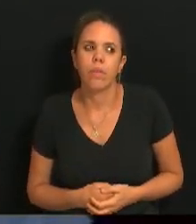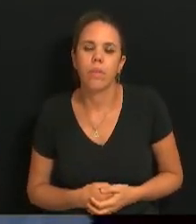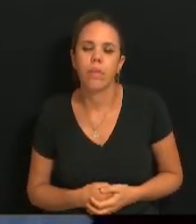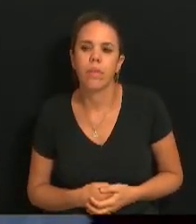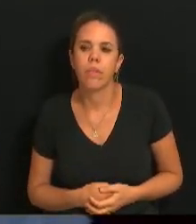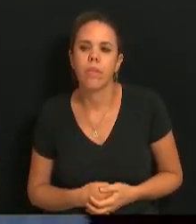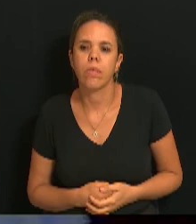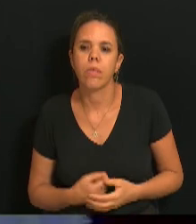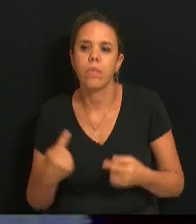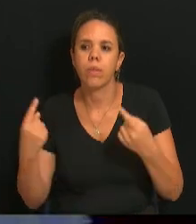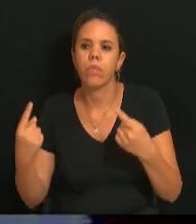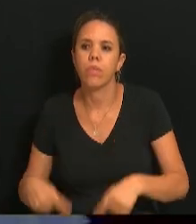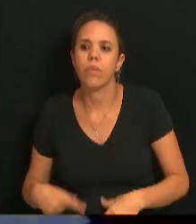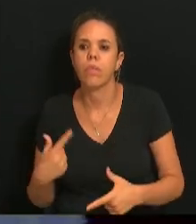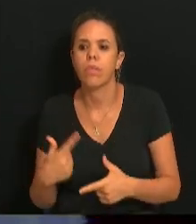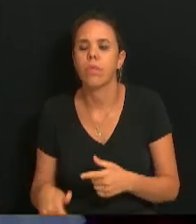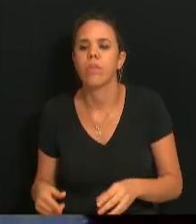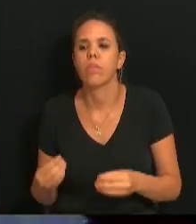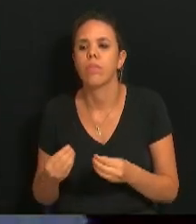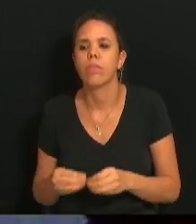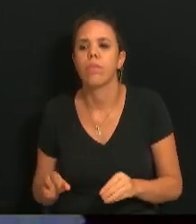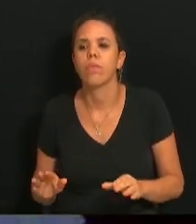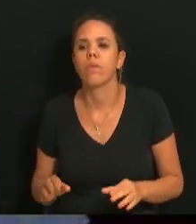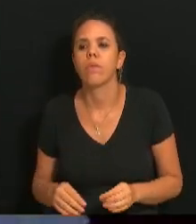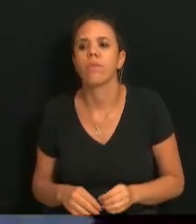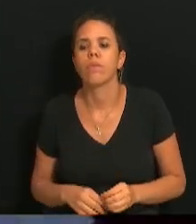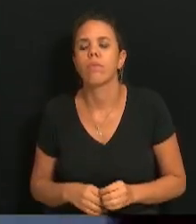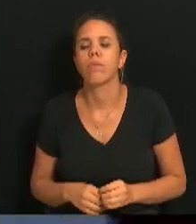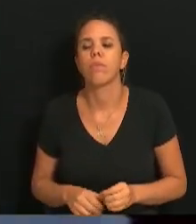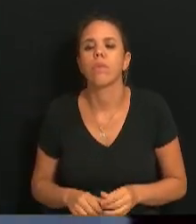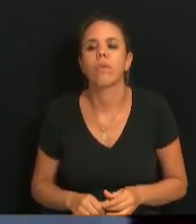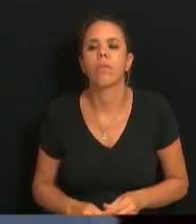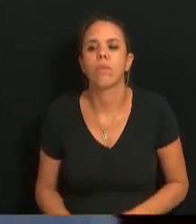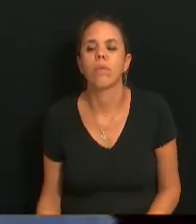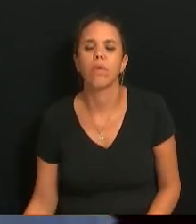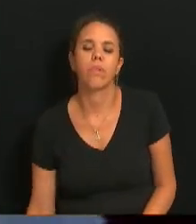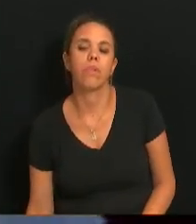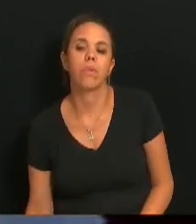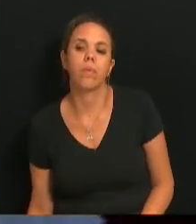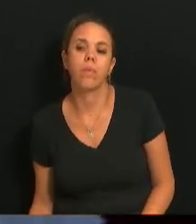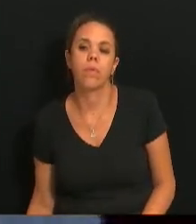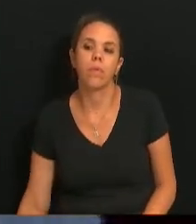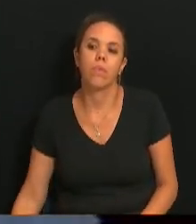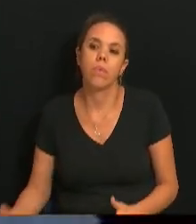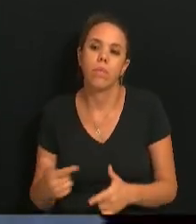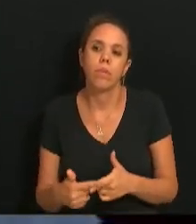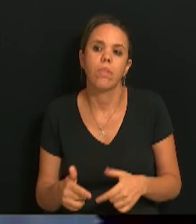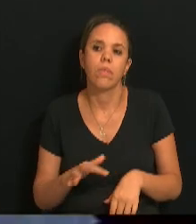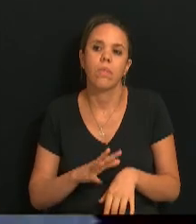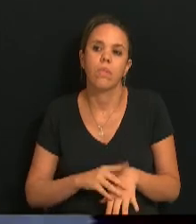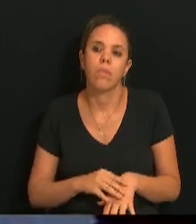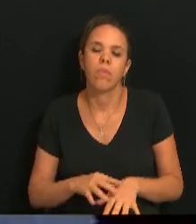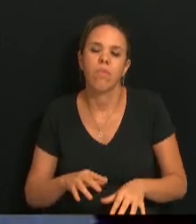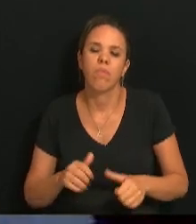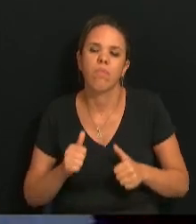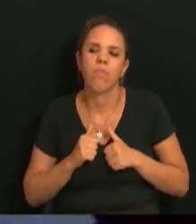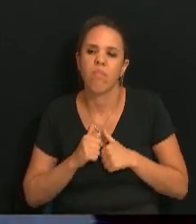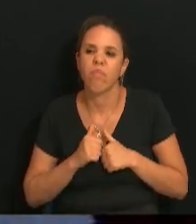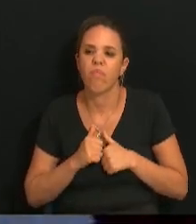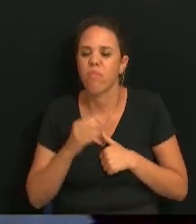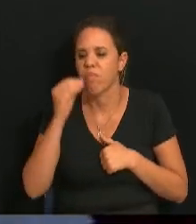contra esses processos de intensificação, de precarização, e que tem gerado um processo de adoecimento, de desencanto e